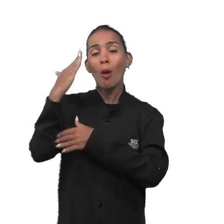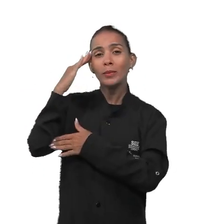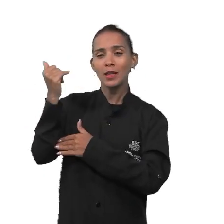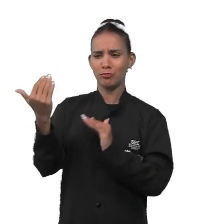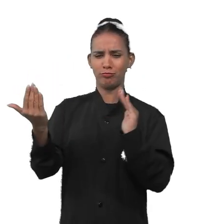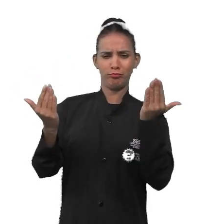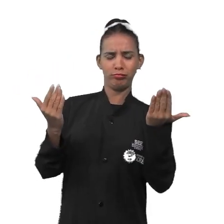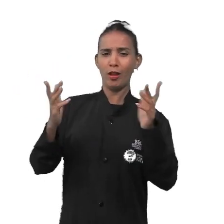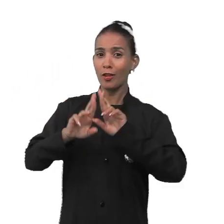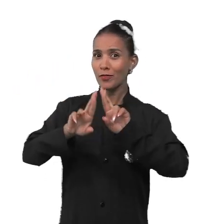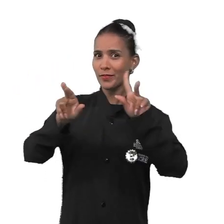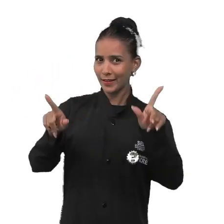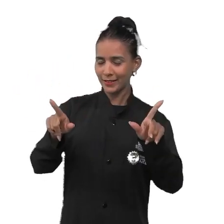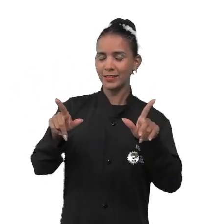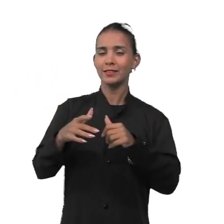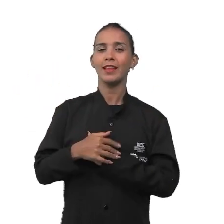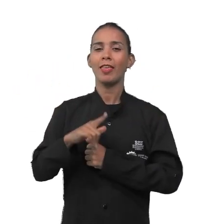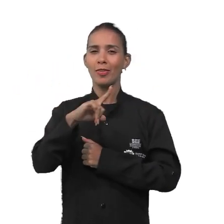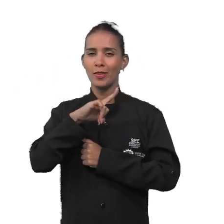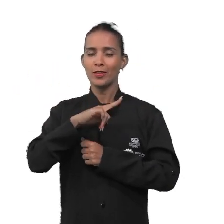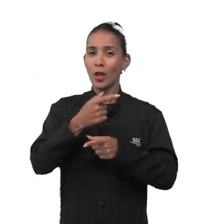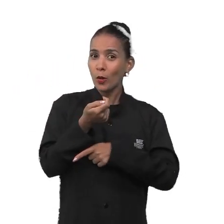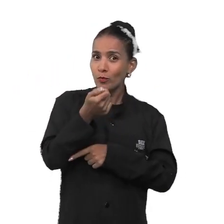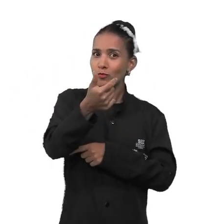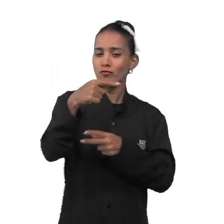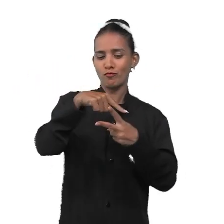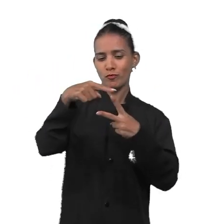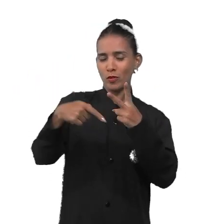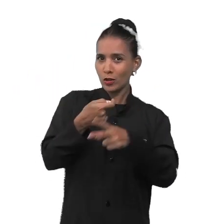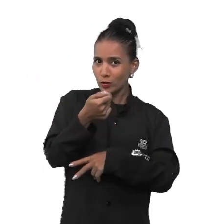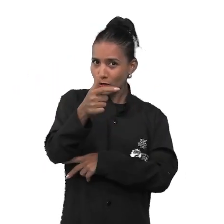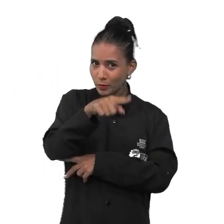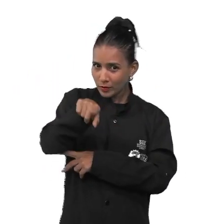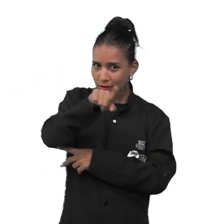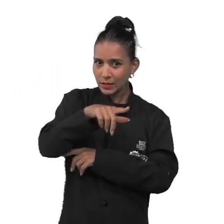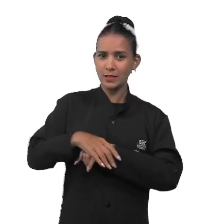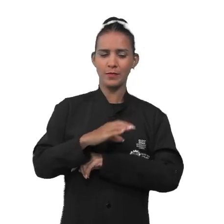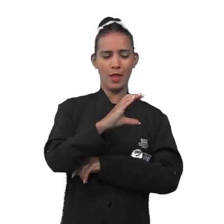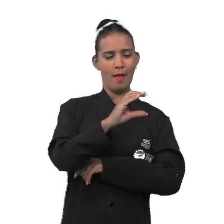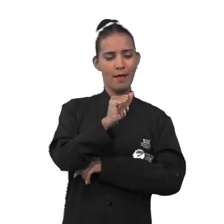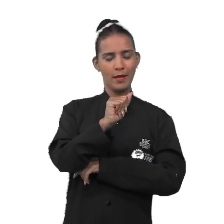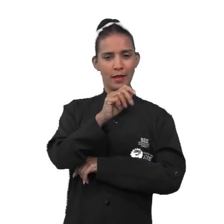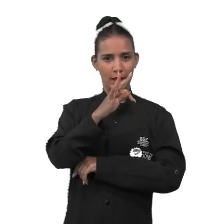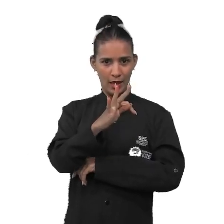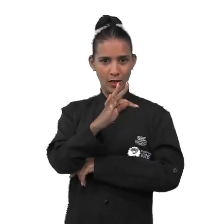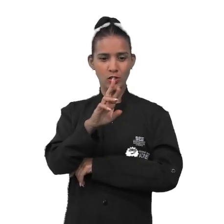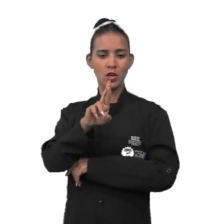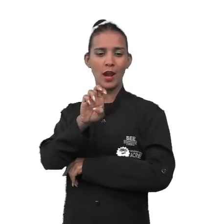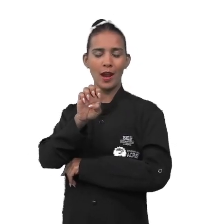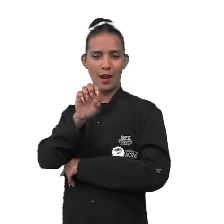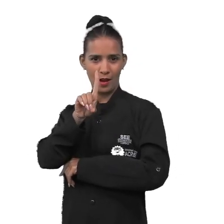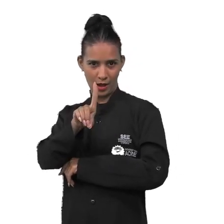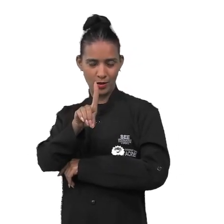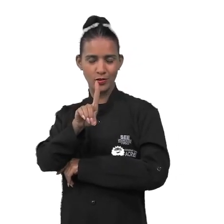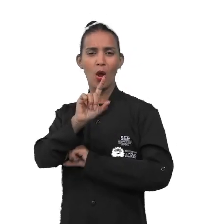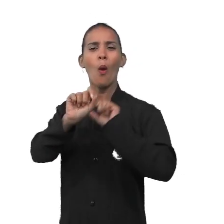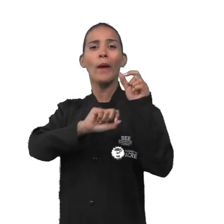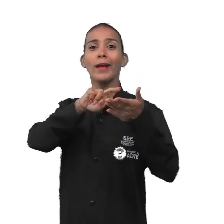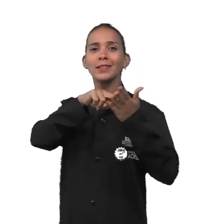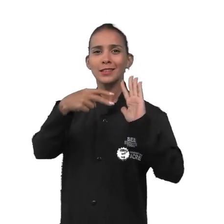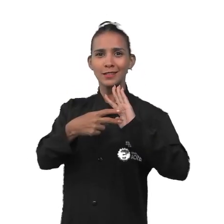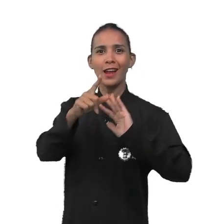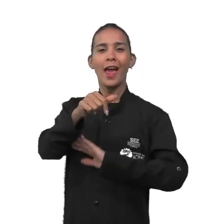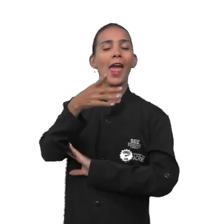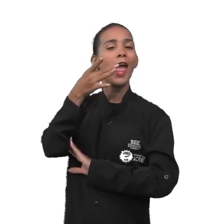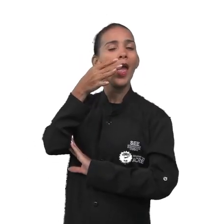ó. Trouxe dois macetes para vocês. Primeiro, cat head. O que é cat head? É gato vermelho. Esse cat head